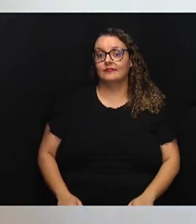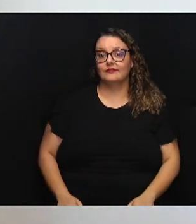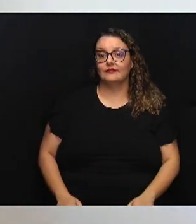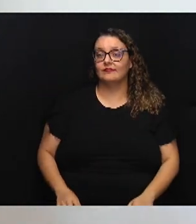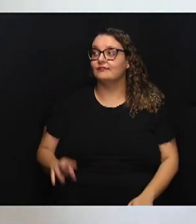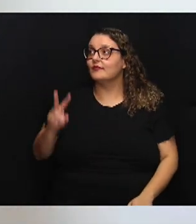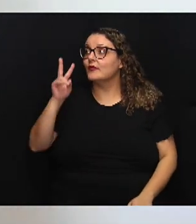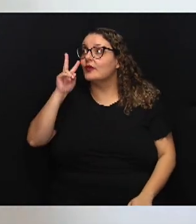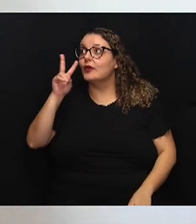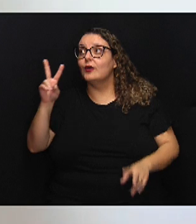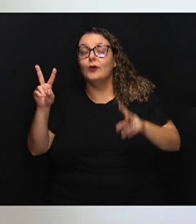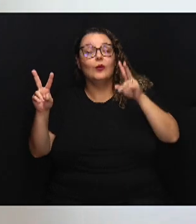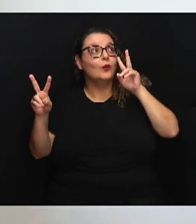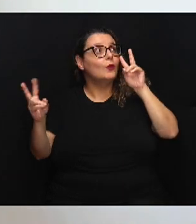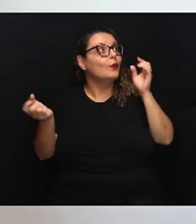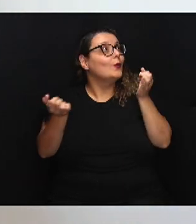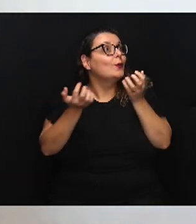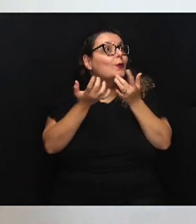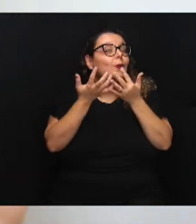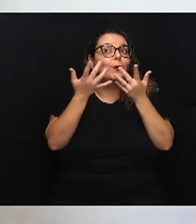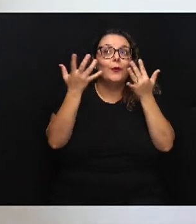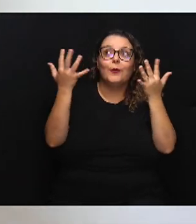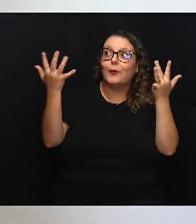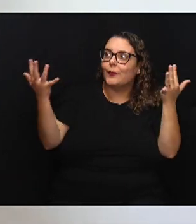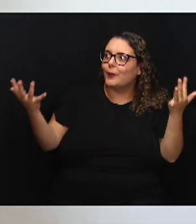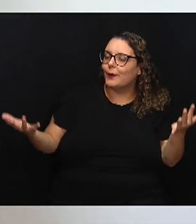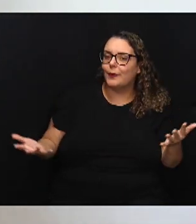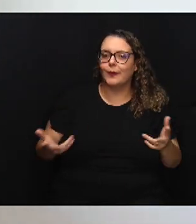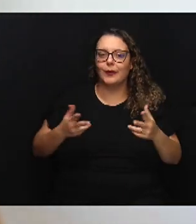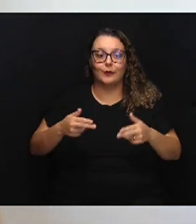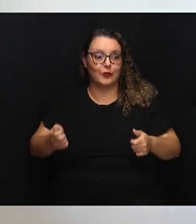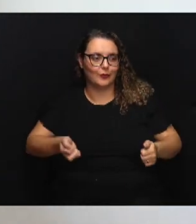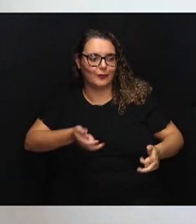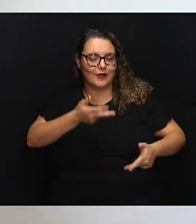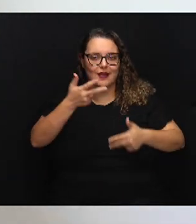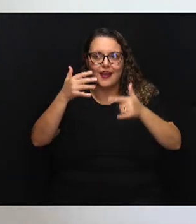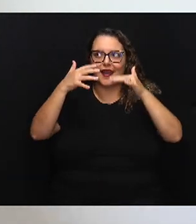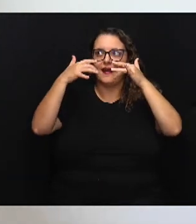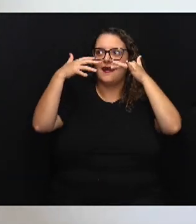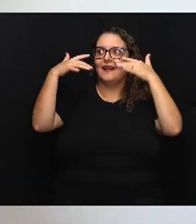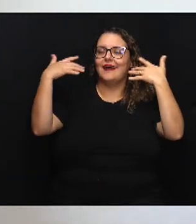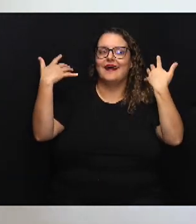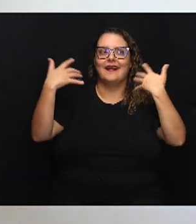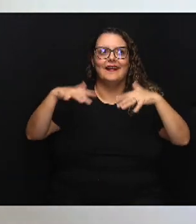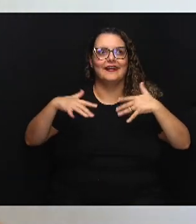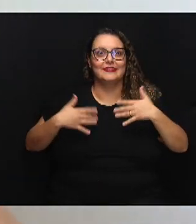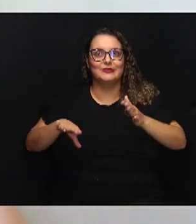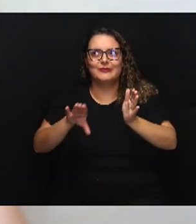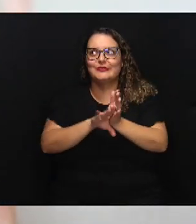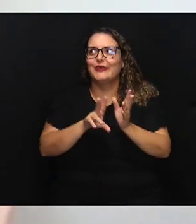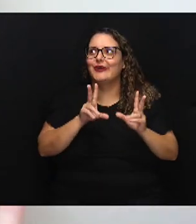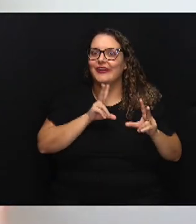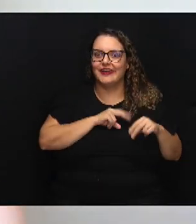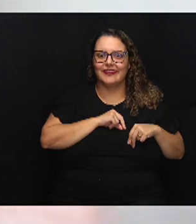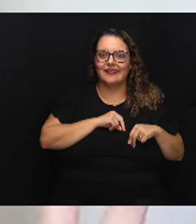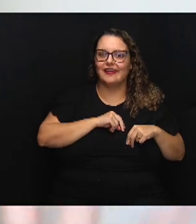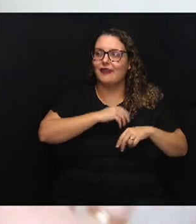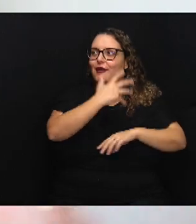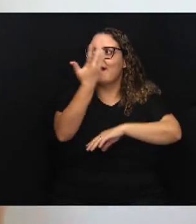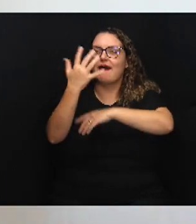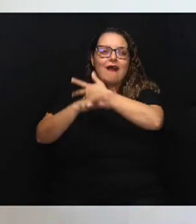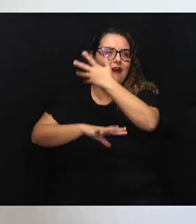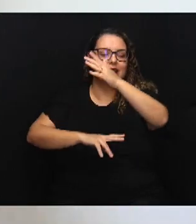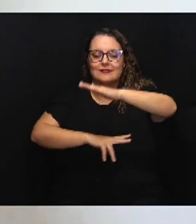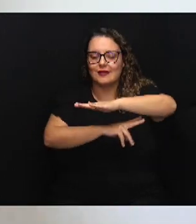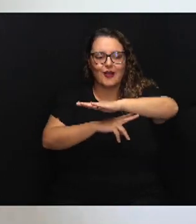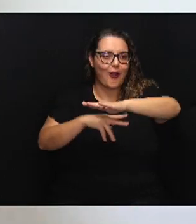as coisas com encantamento, né? É ver as coisas como novidade, aquele brilho no olho que você chega e vê uma paisagem linda, uma